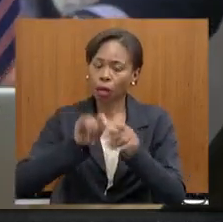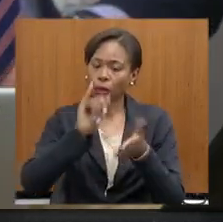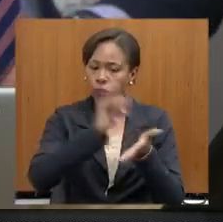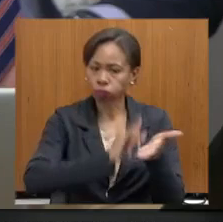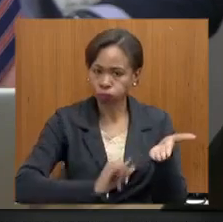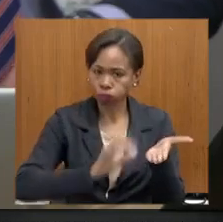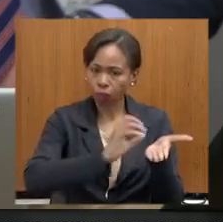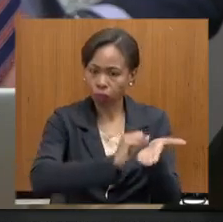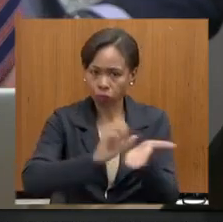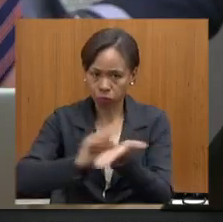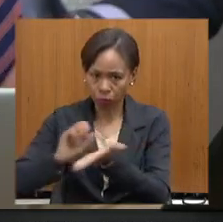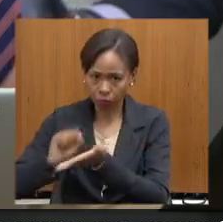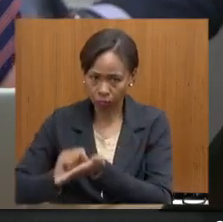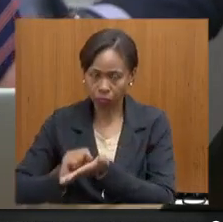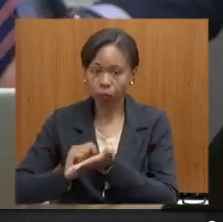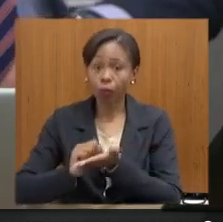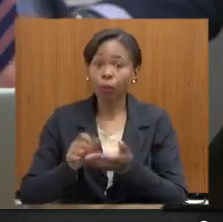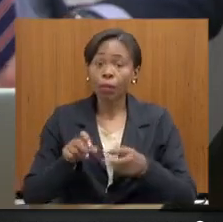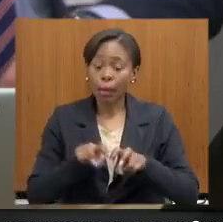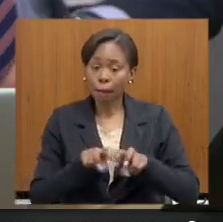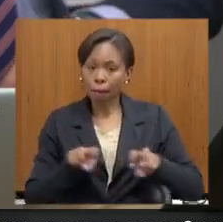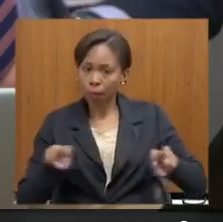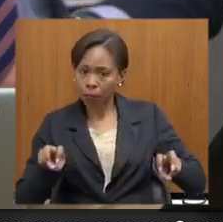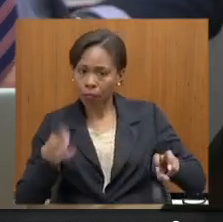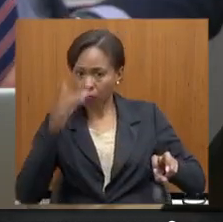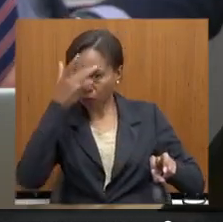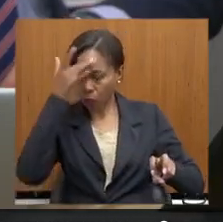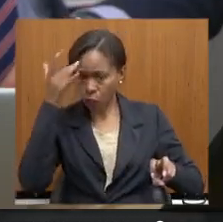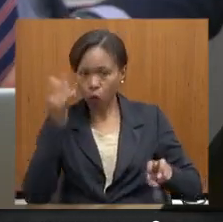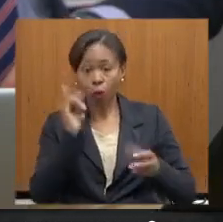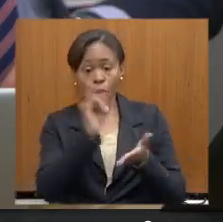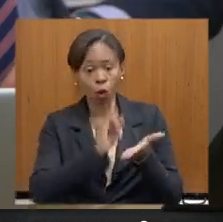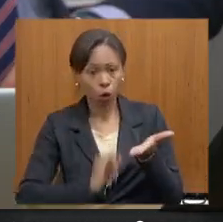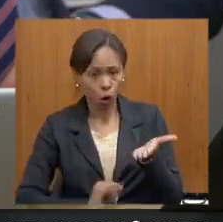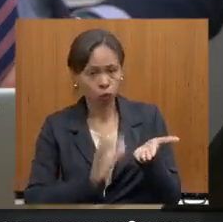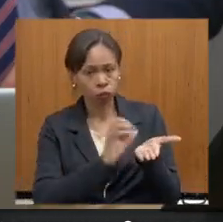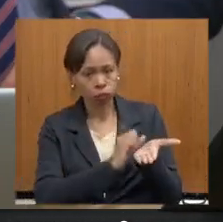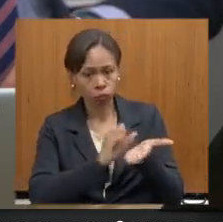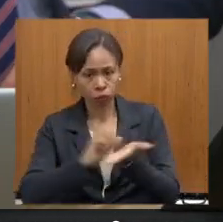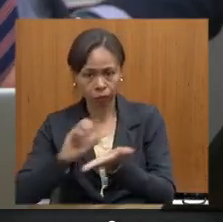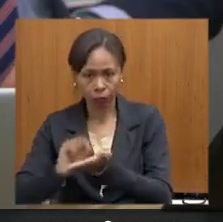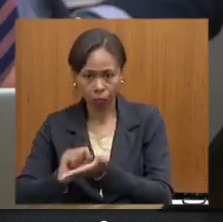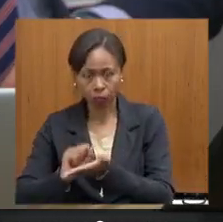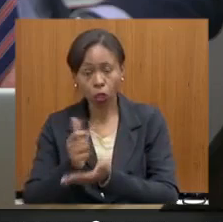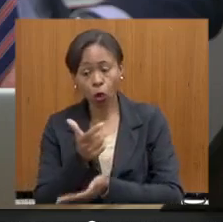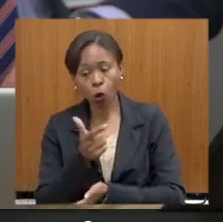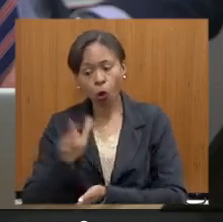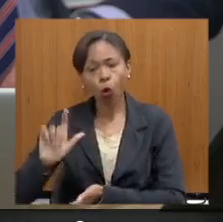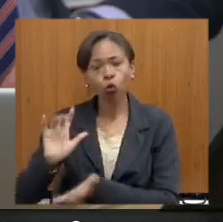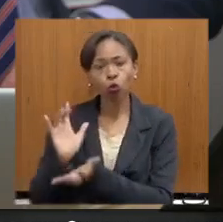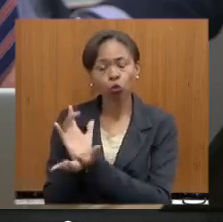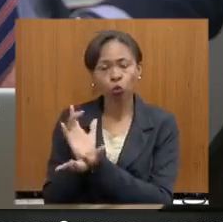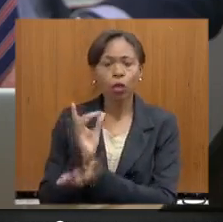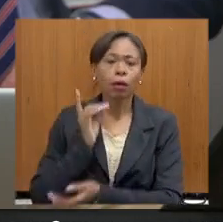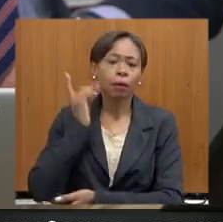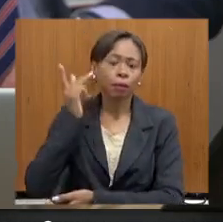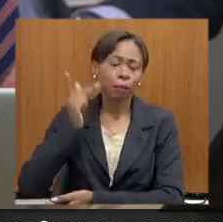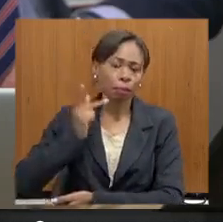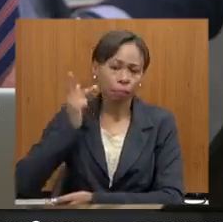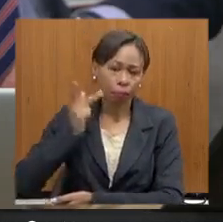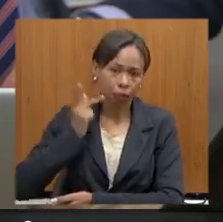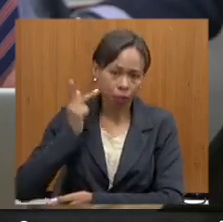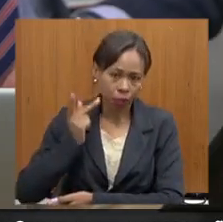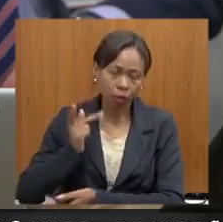da mesa da Assembleia por ordem de inscrição demais parlamentares por ordem de